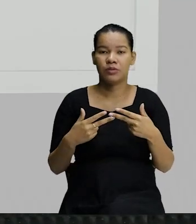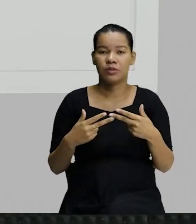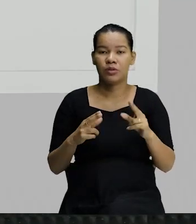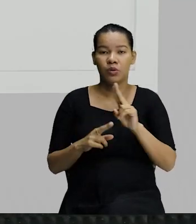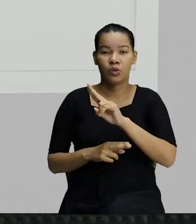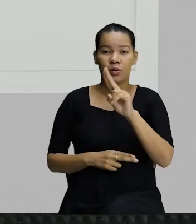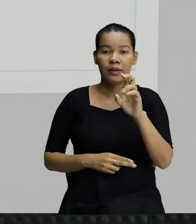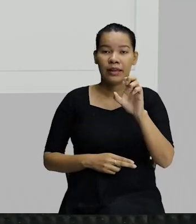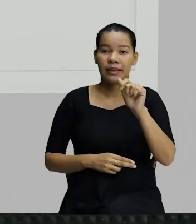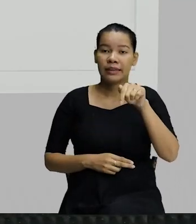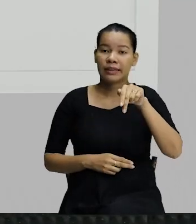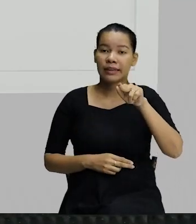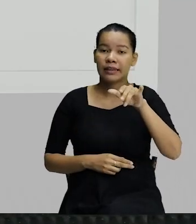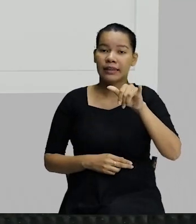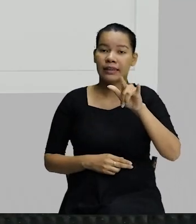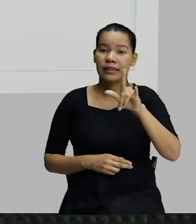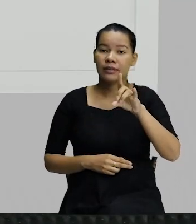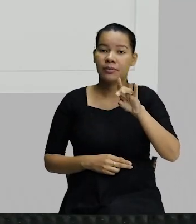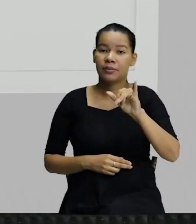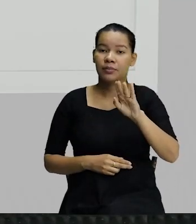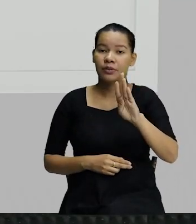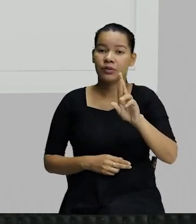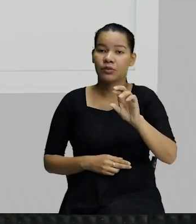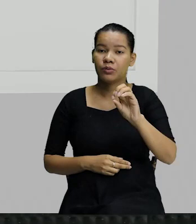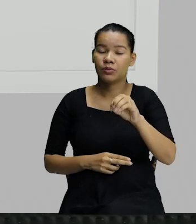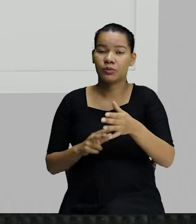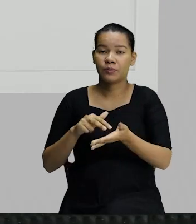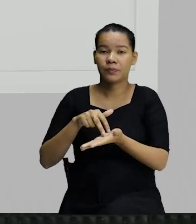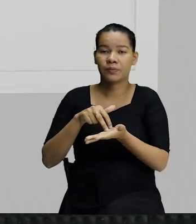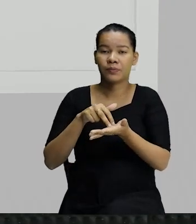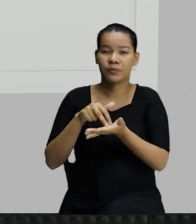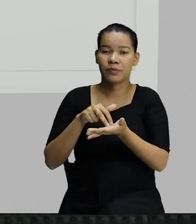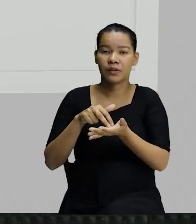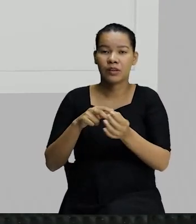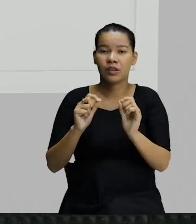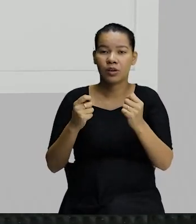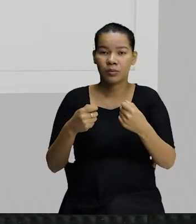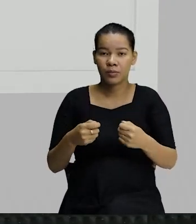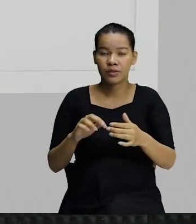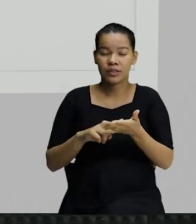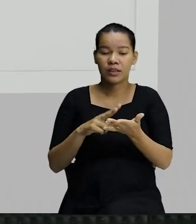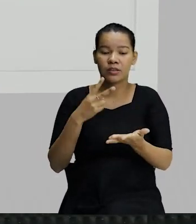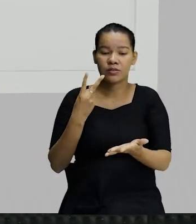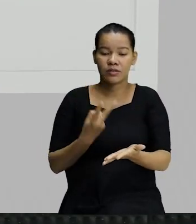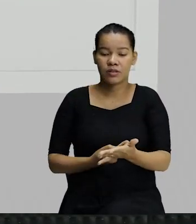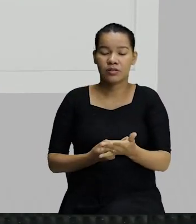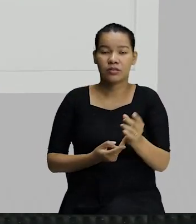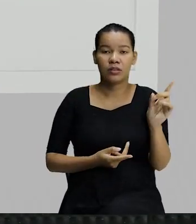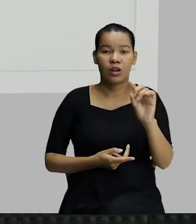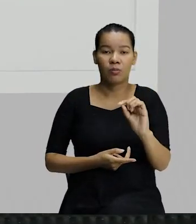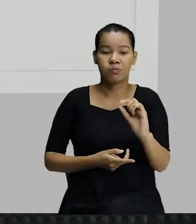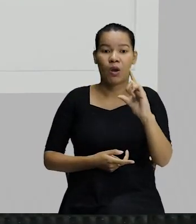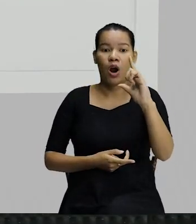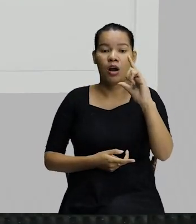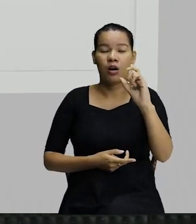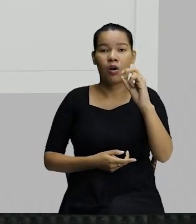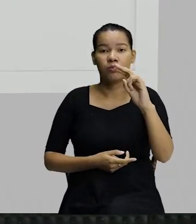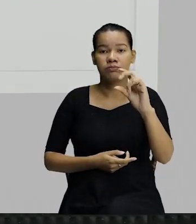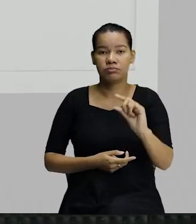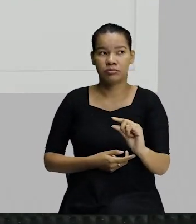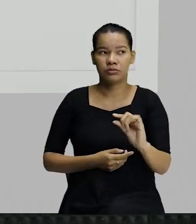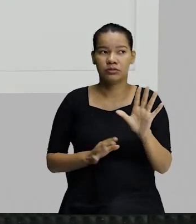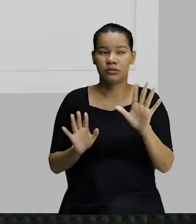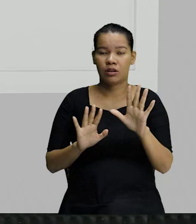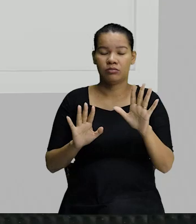em Aristóteles. Equilíbrio, que pode ser traduzido da seguinte maneira: nem muito, nem pouco,